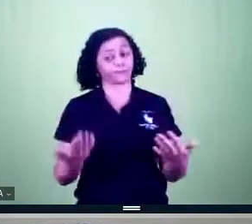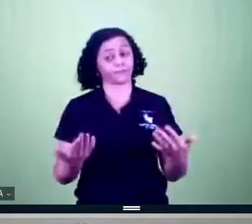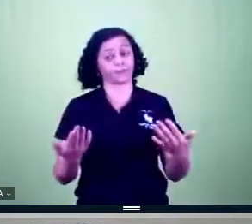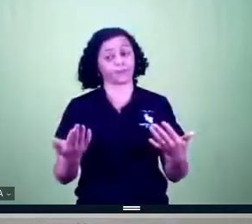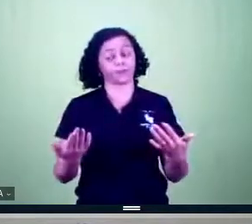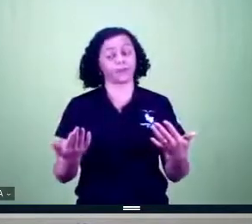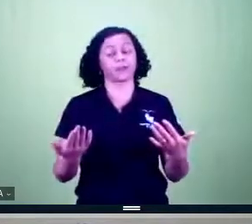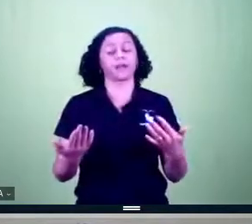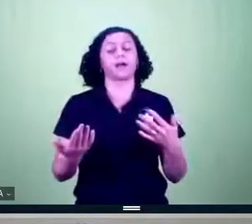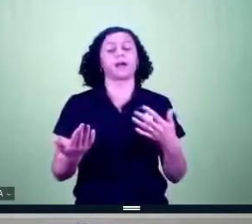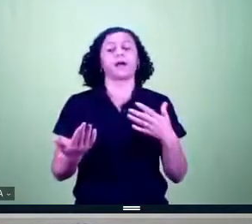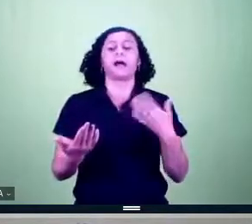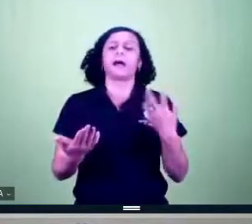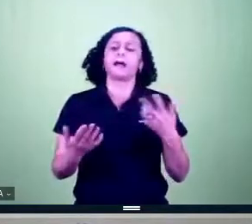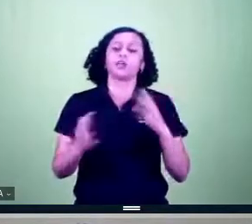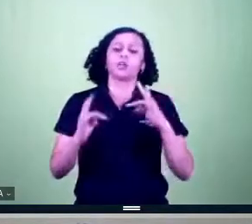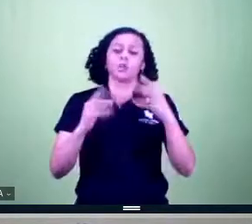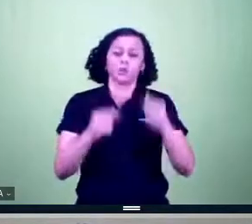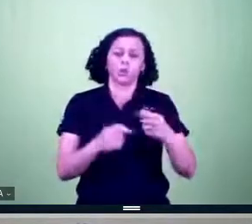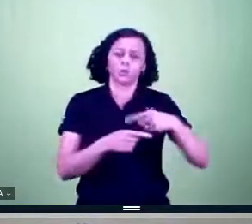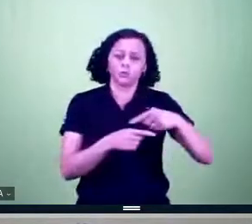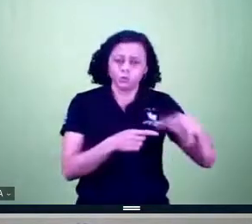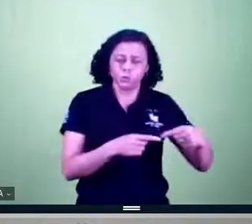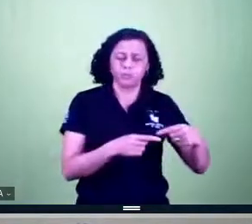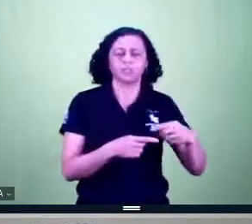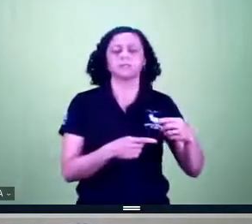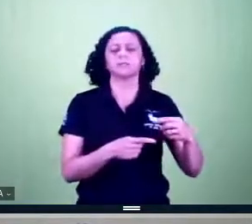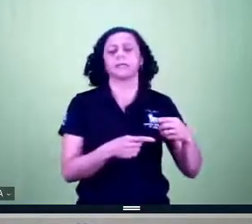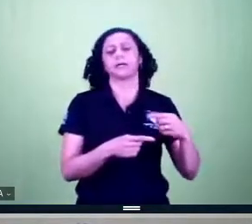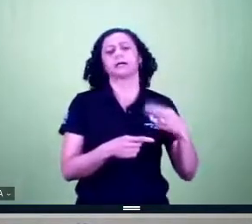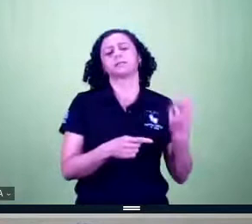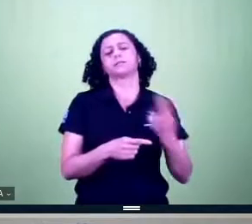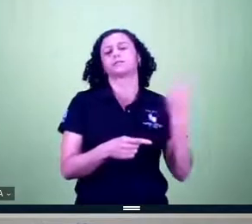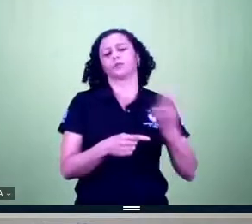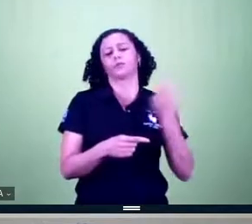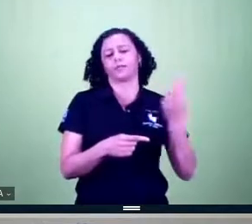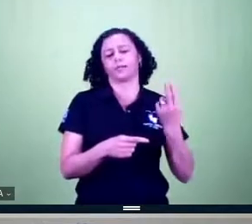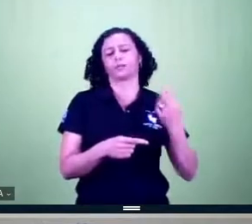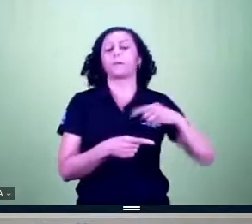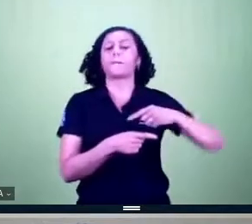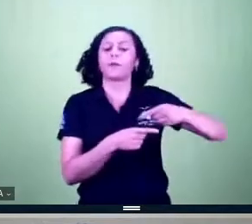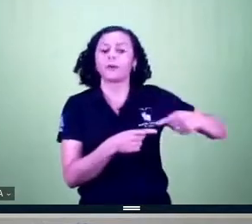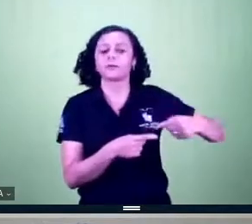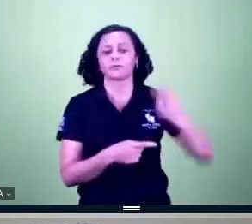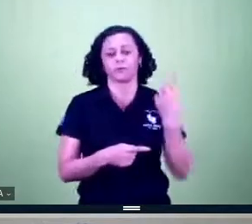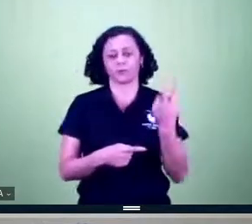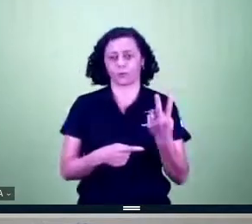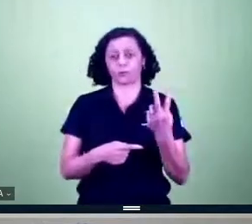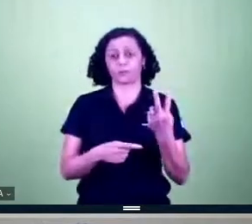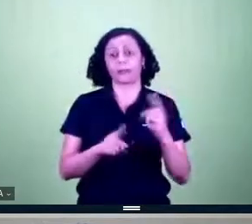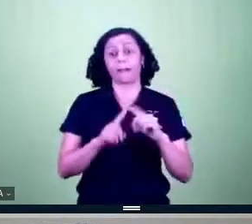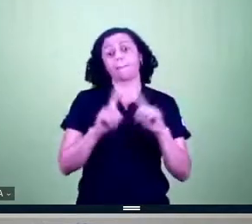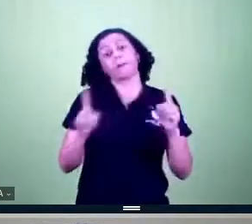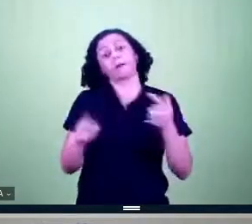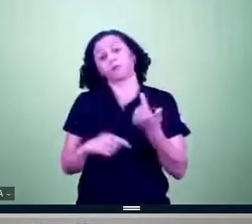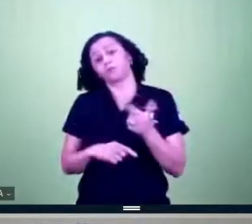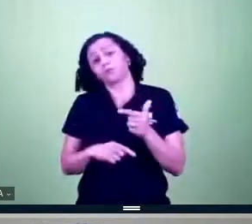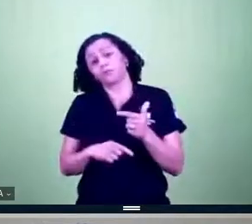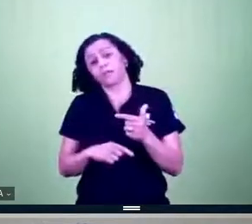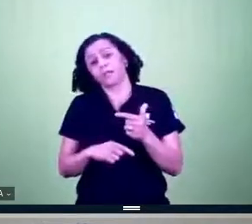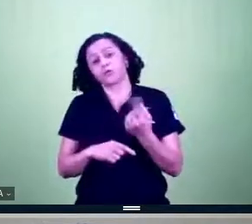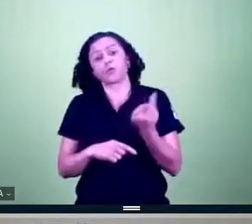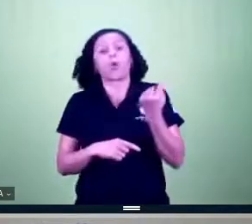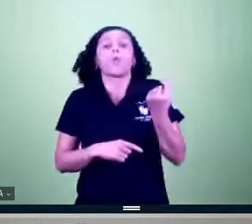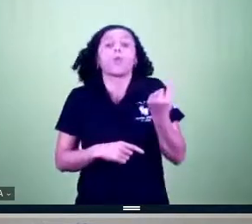está todo ele sendo consumido pelo meu ramal 2, pelo meu resistor 2. Ok? Mas aqui eu não tenho só um, o 100 volts não está